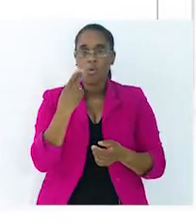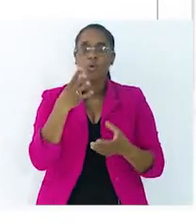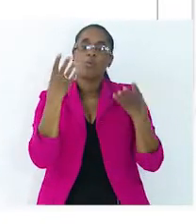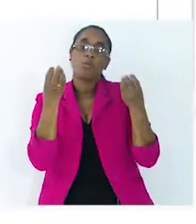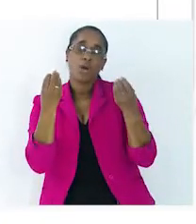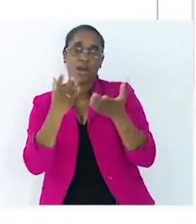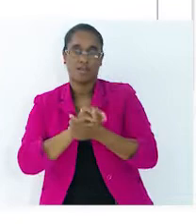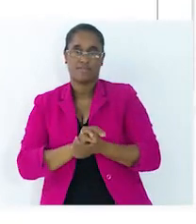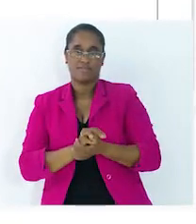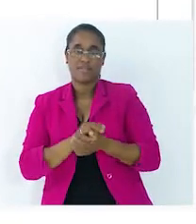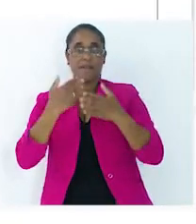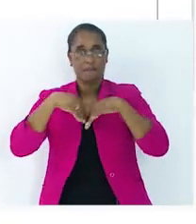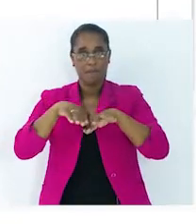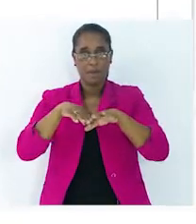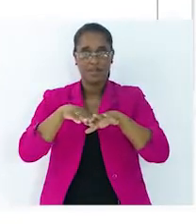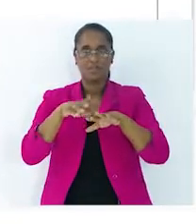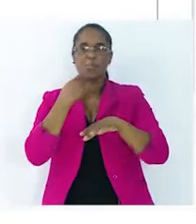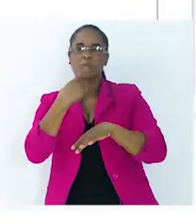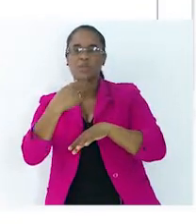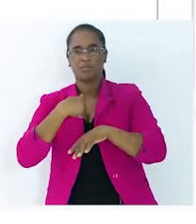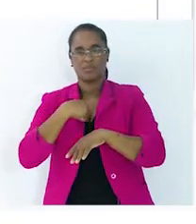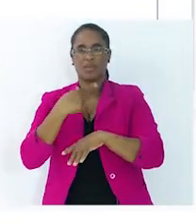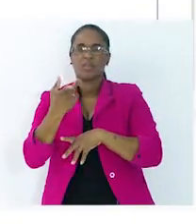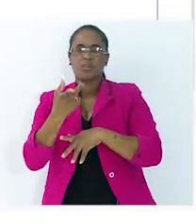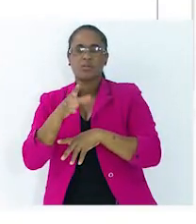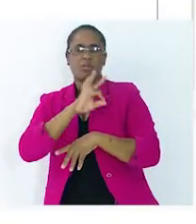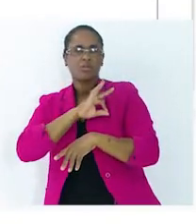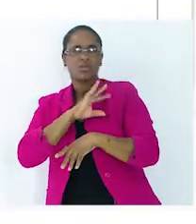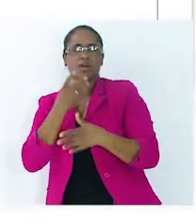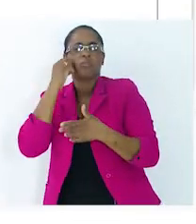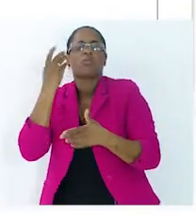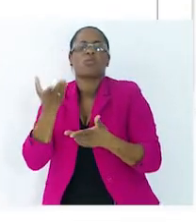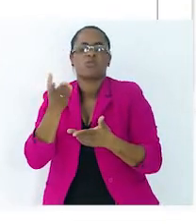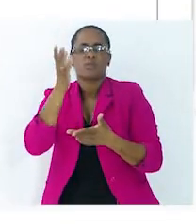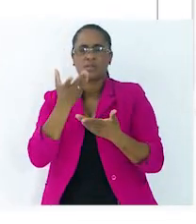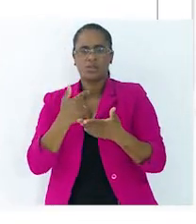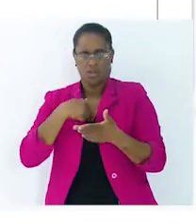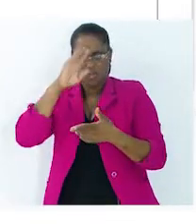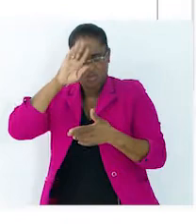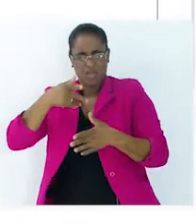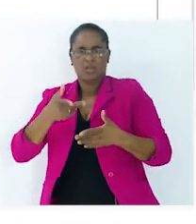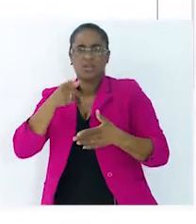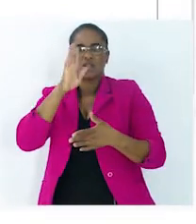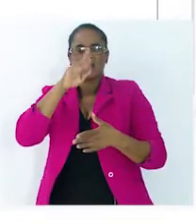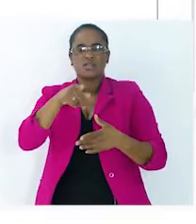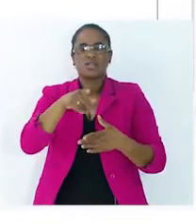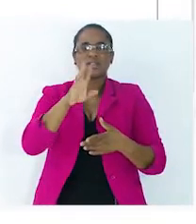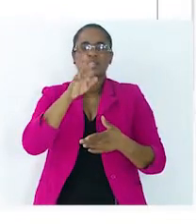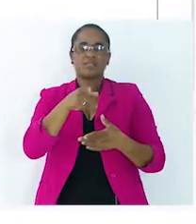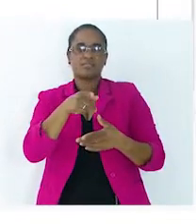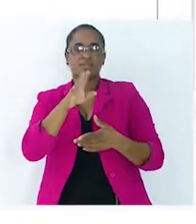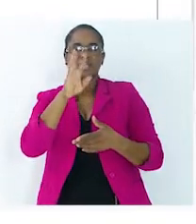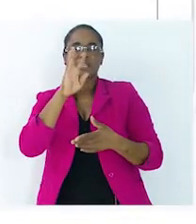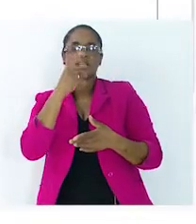ao plural. Mas vais perguntar, então, senhora professora, como é que eu vou saber se é esse singular ou se é esse